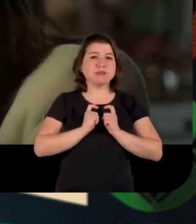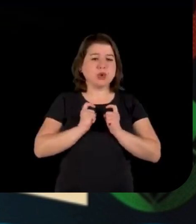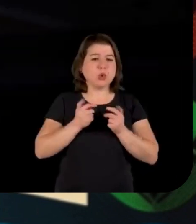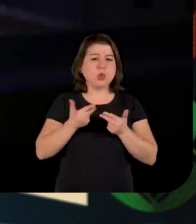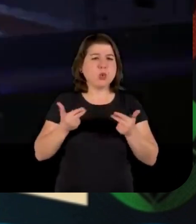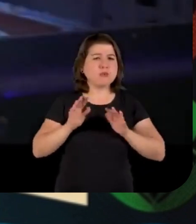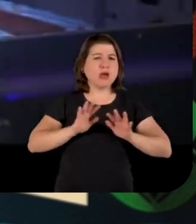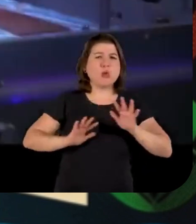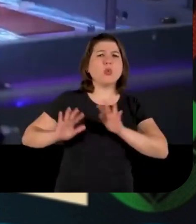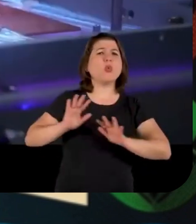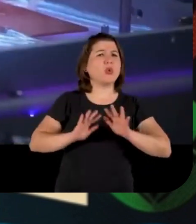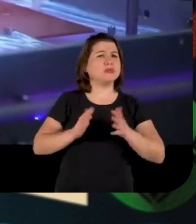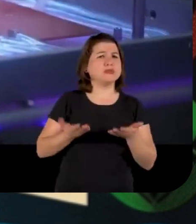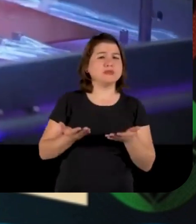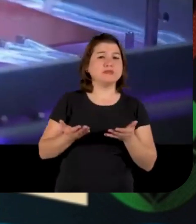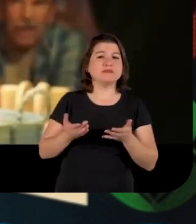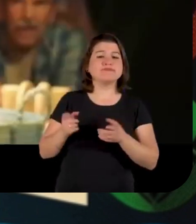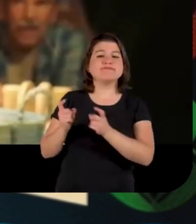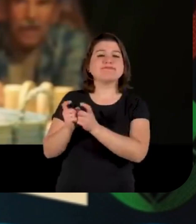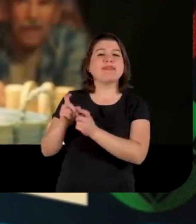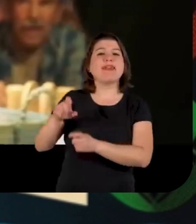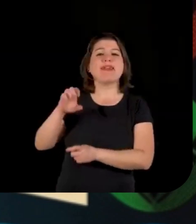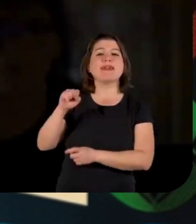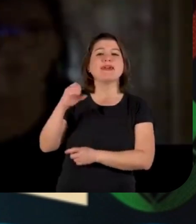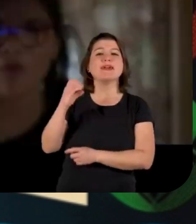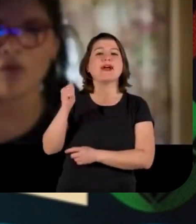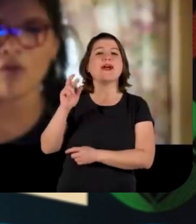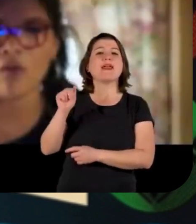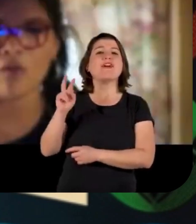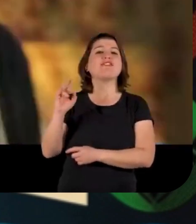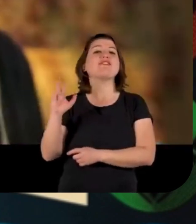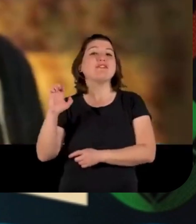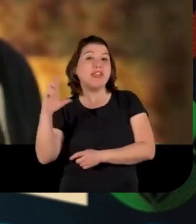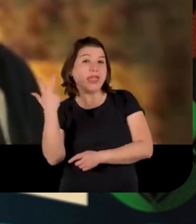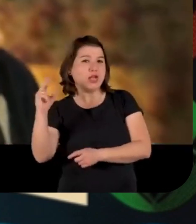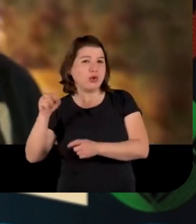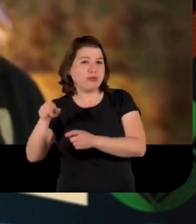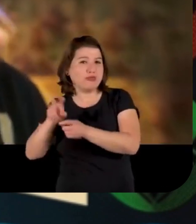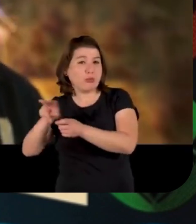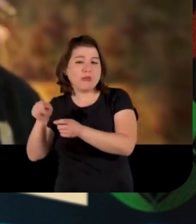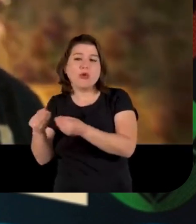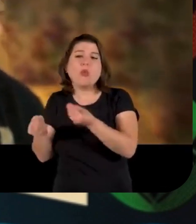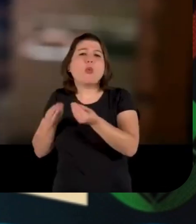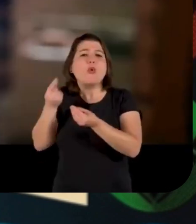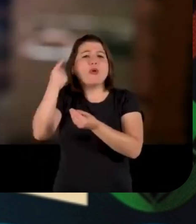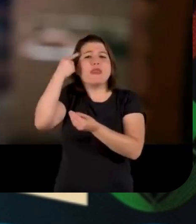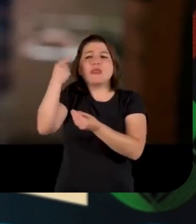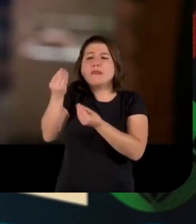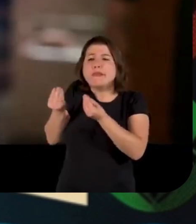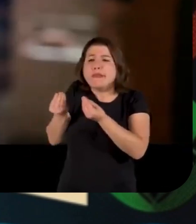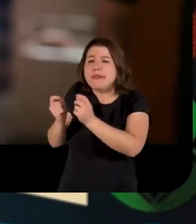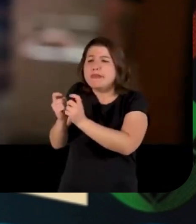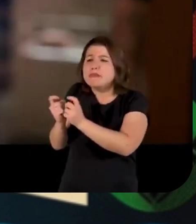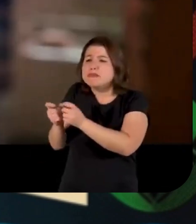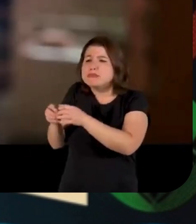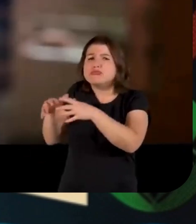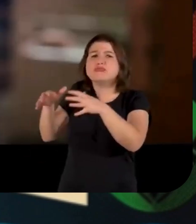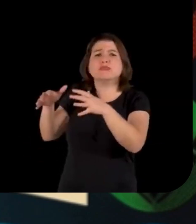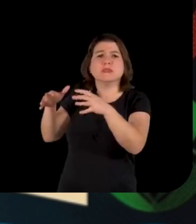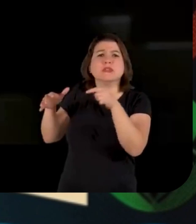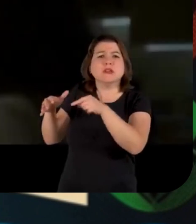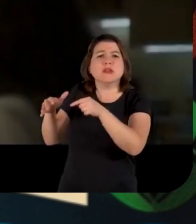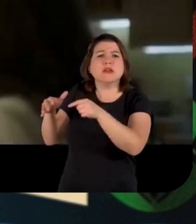filme comparado é que tem a família mais latina, é um filme mais virado pra lá. Eles vivem na cidade que seria a Miami do universo